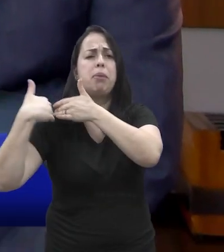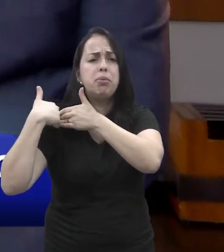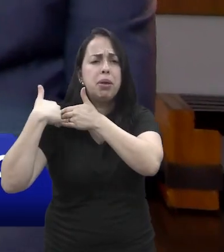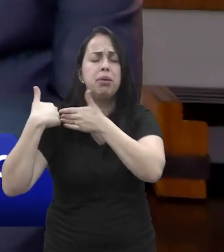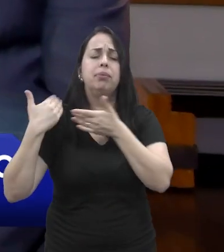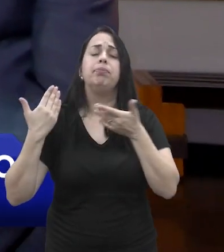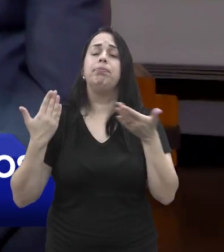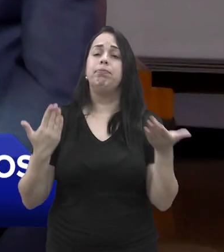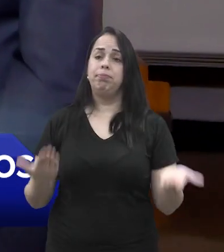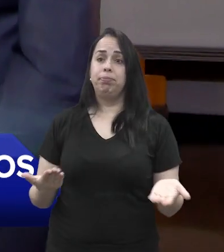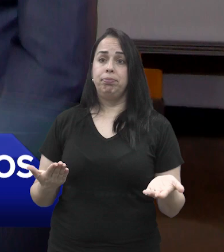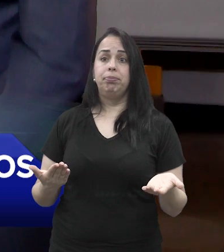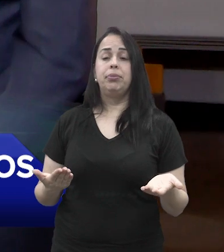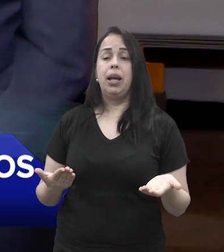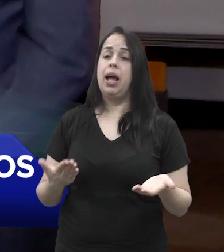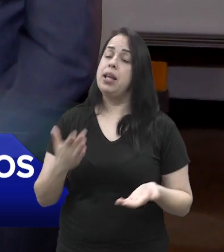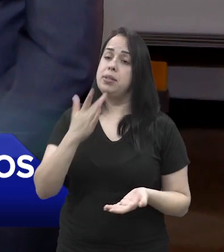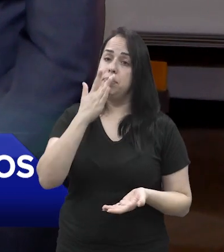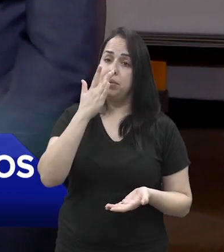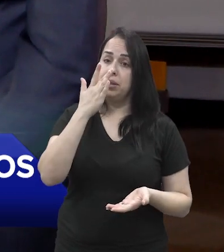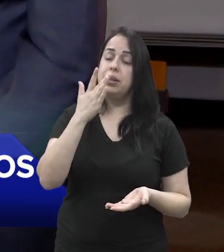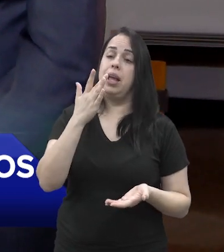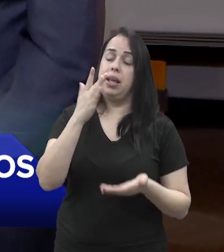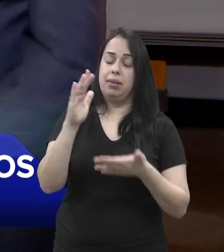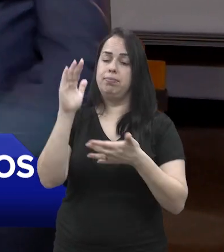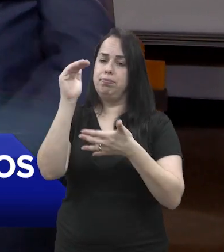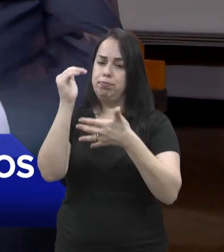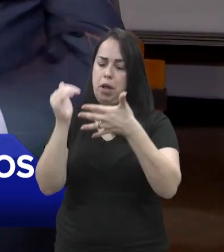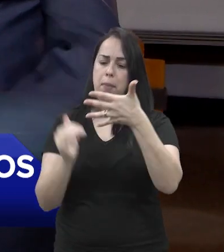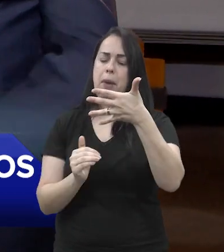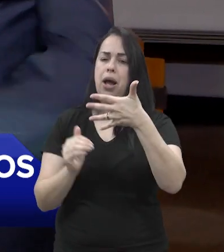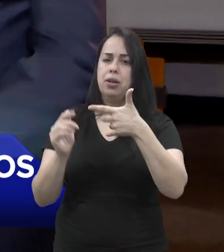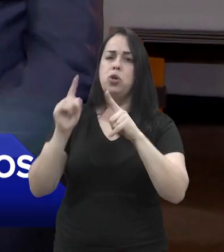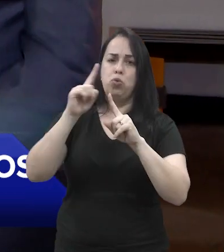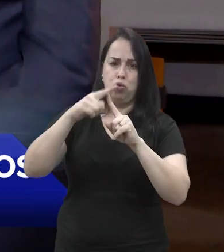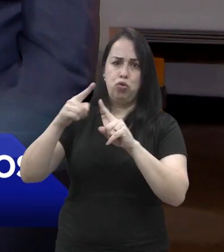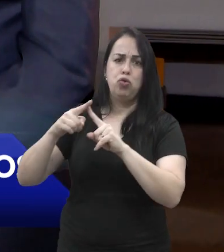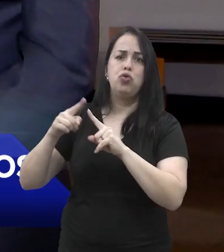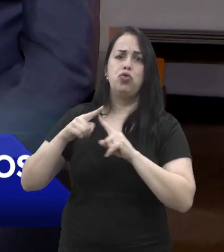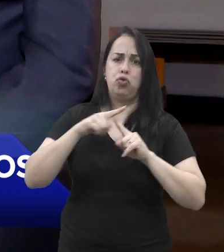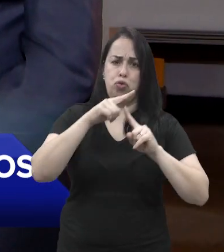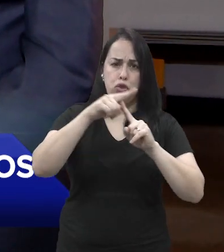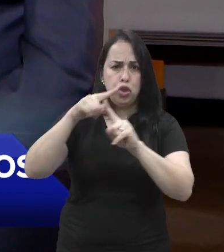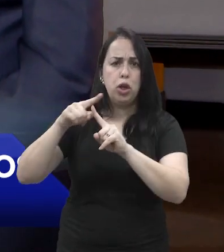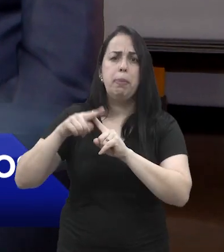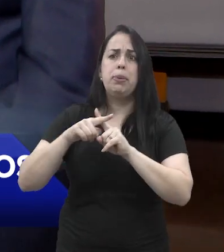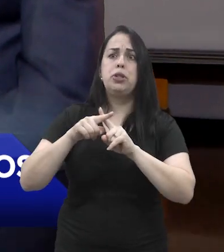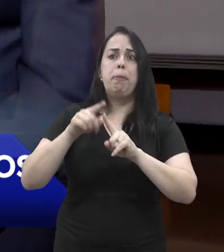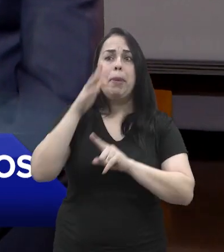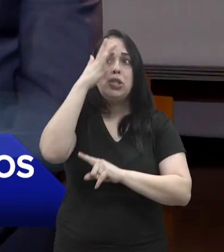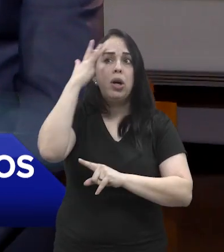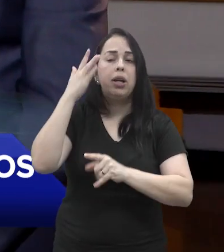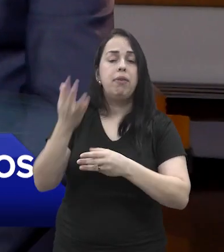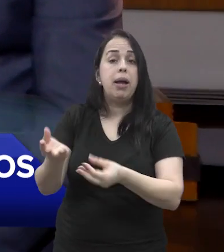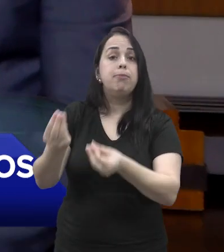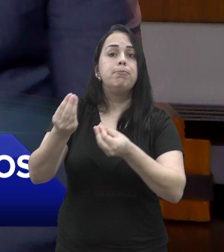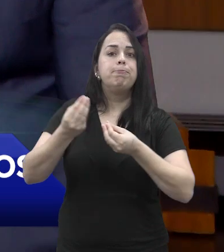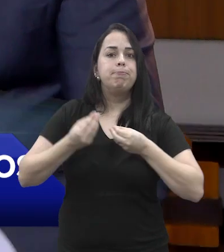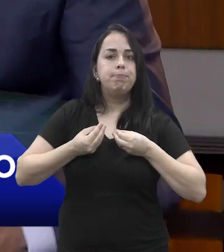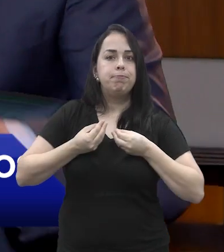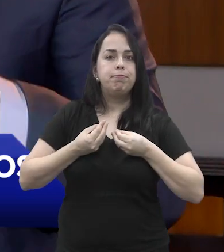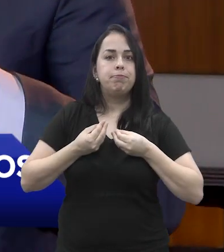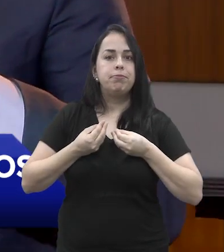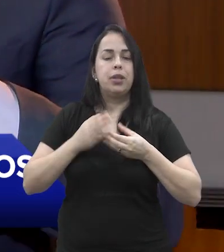herdeiros? Os herdeiros, a gente tem um rol de herdeiros, né, no artigo 1829 do Código Civil,